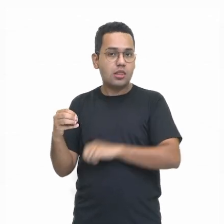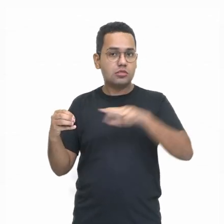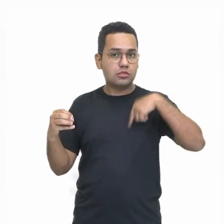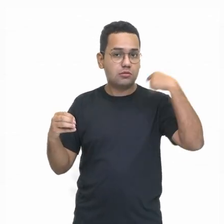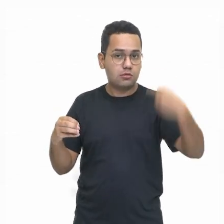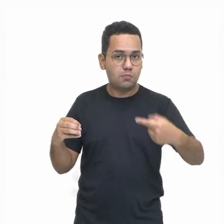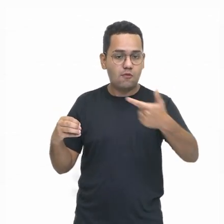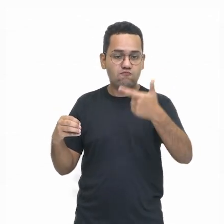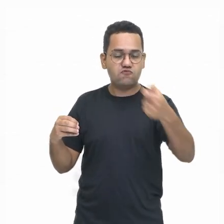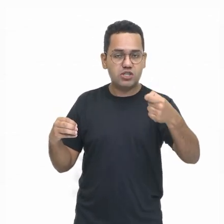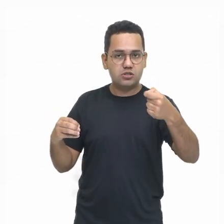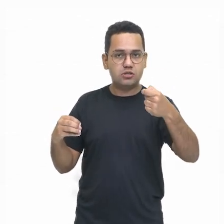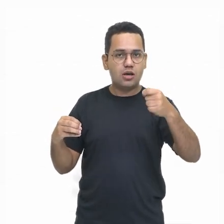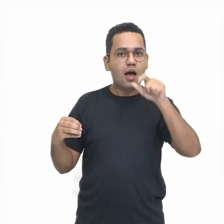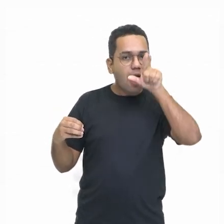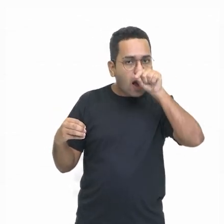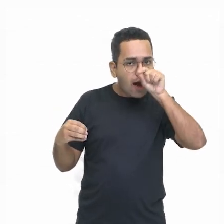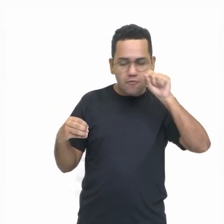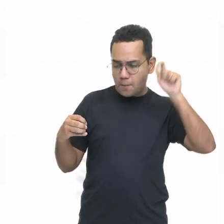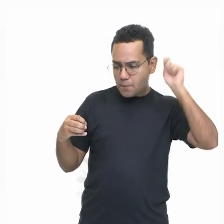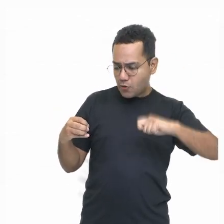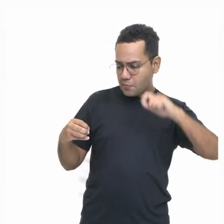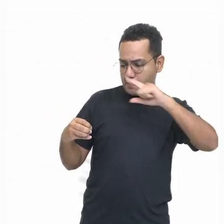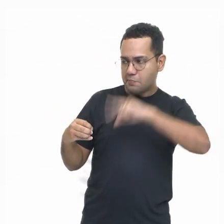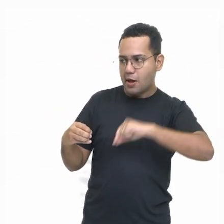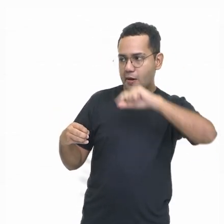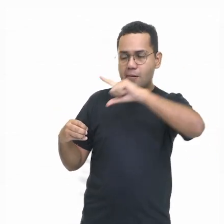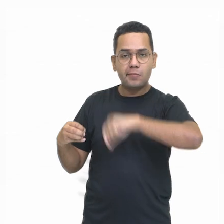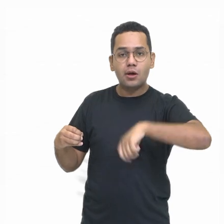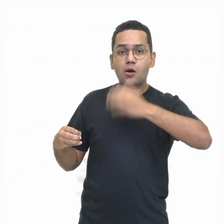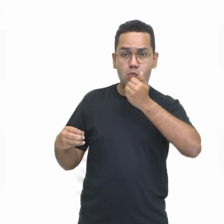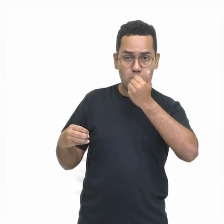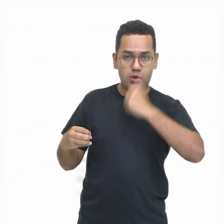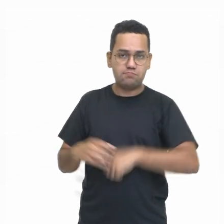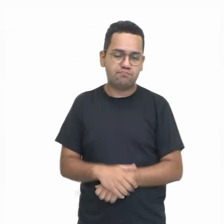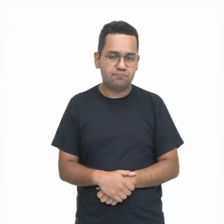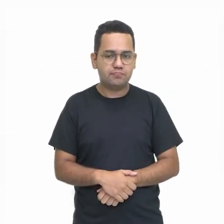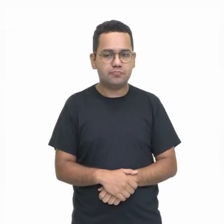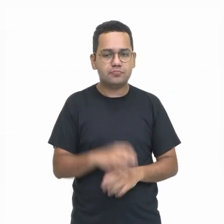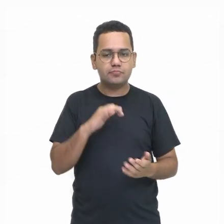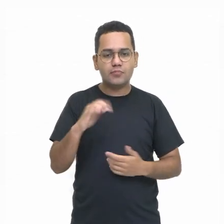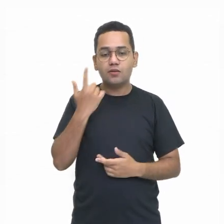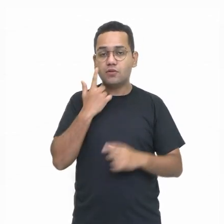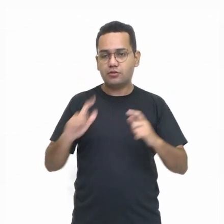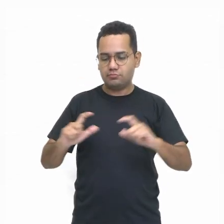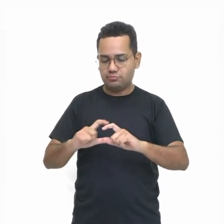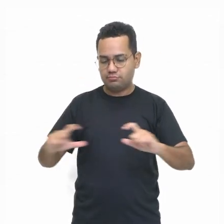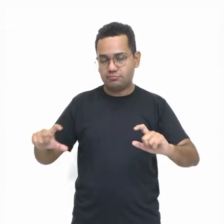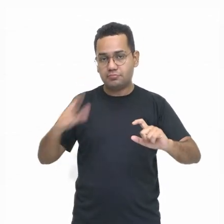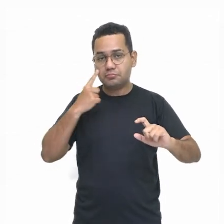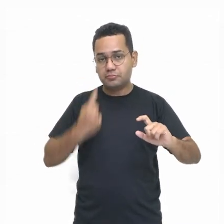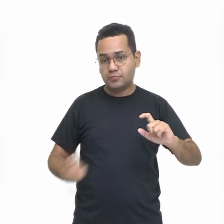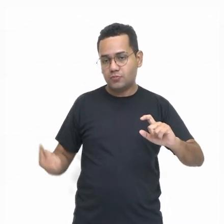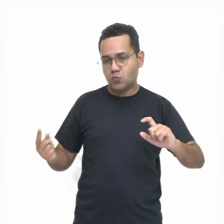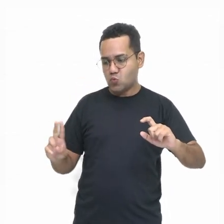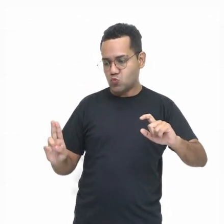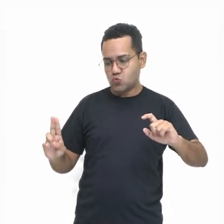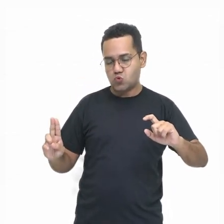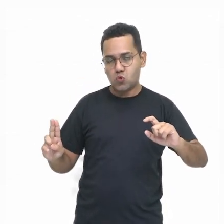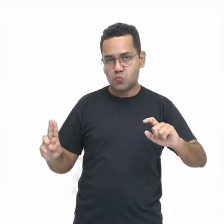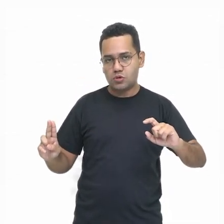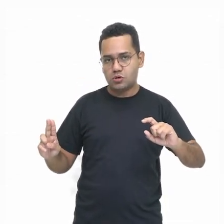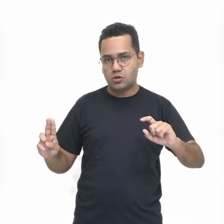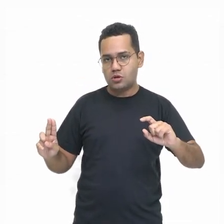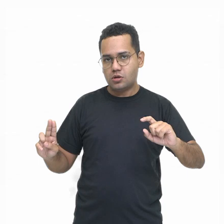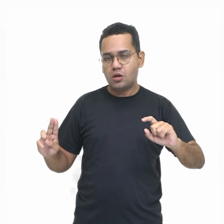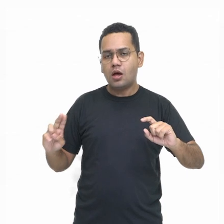20 aves. Então, nós também temos aí os níveis tróficos produtores, que são as plantas, eles realizam